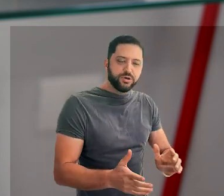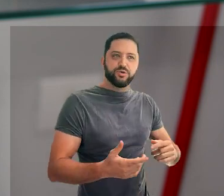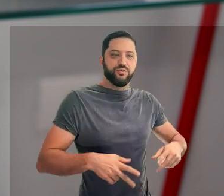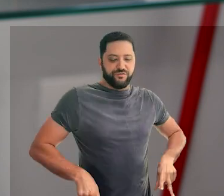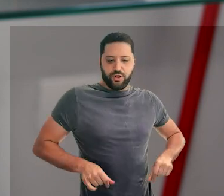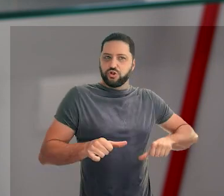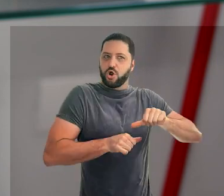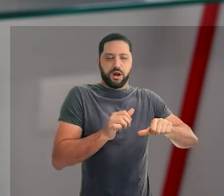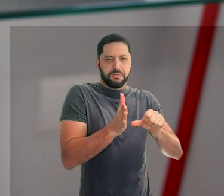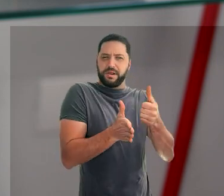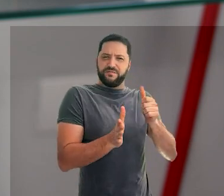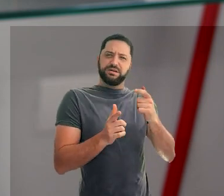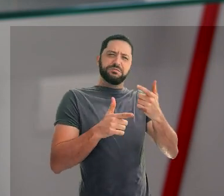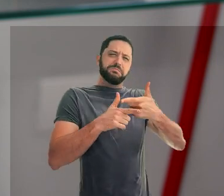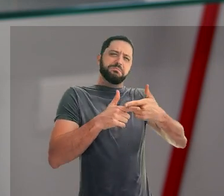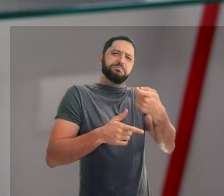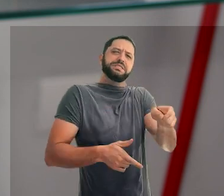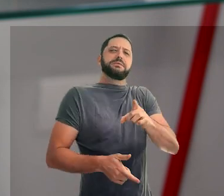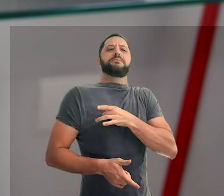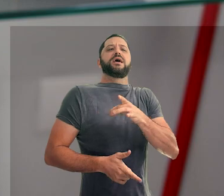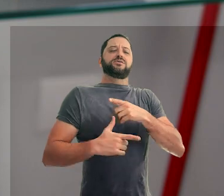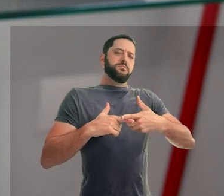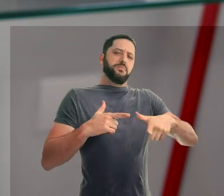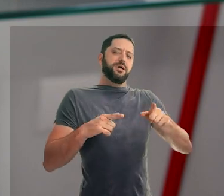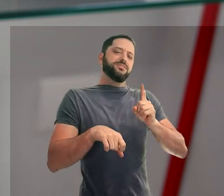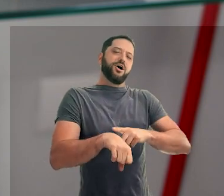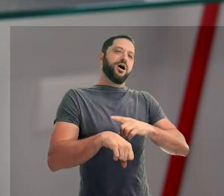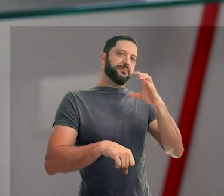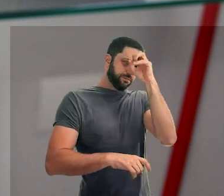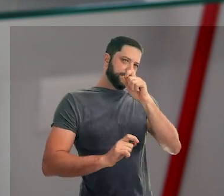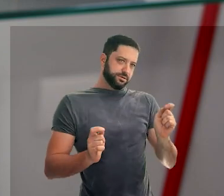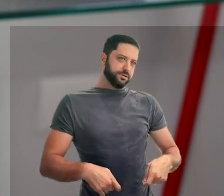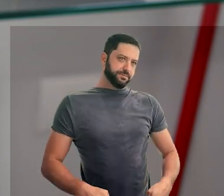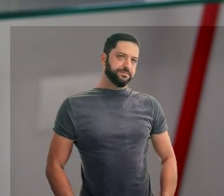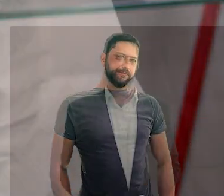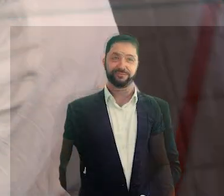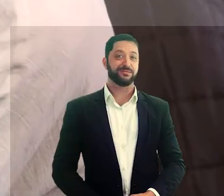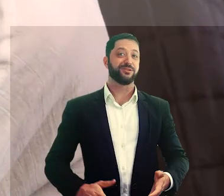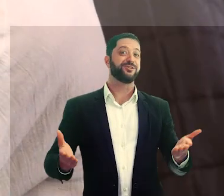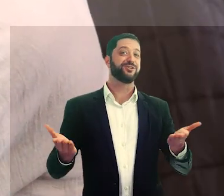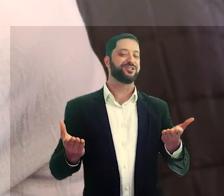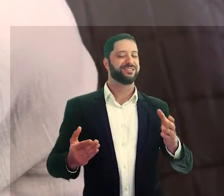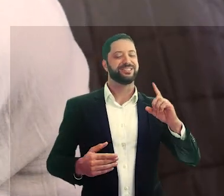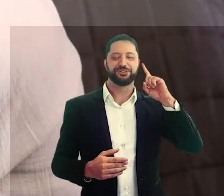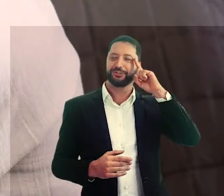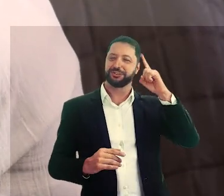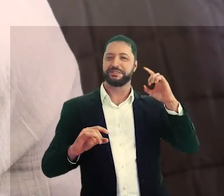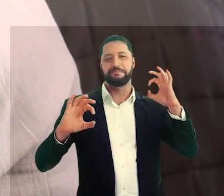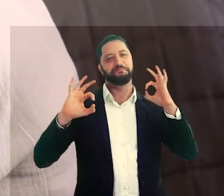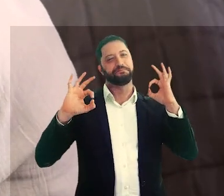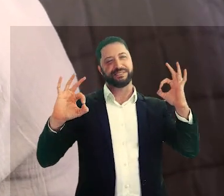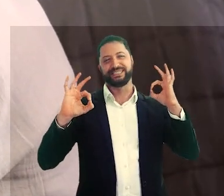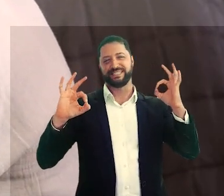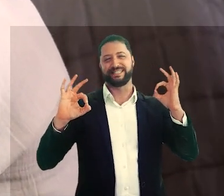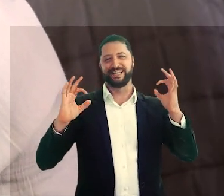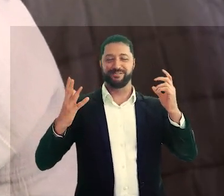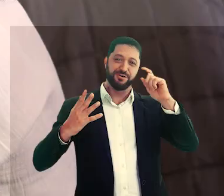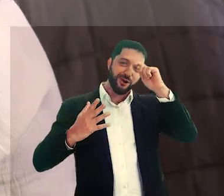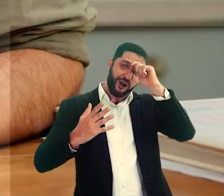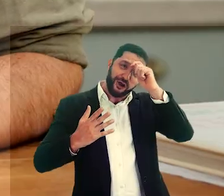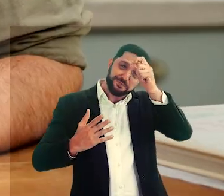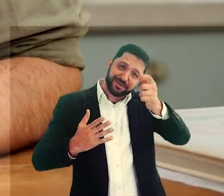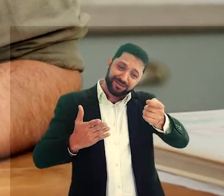É natural. Vem assim, pode ter filho sem medo, que a gente aprende na hora. Hoje é um dia